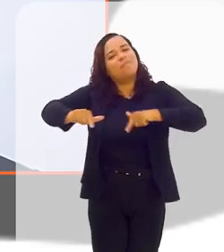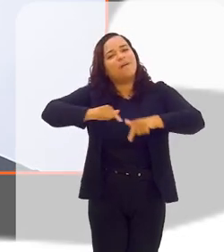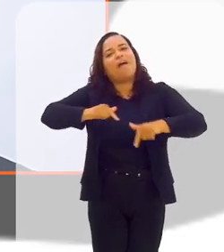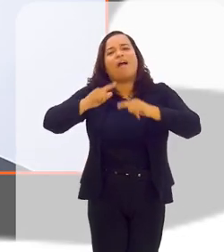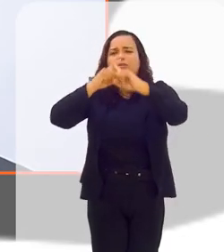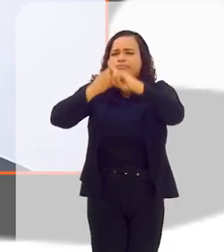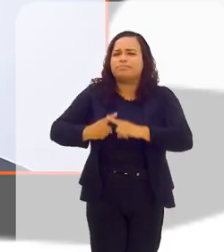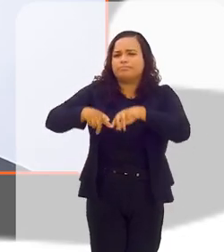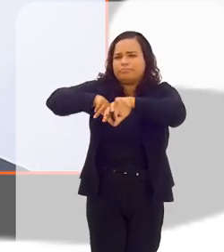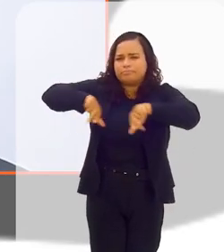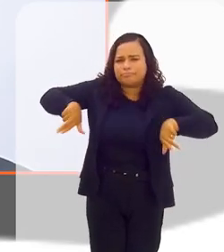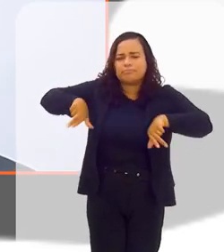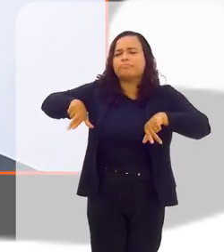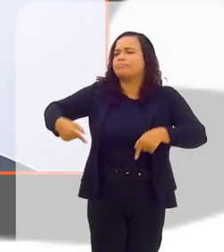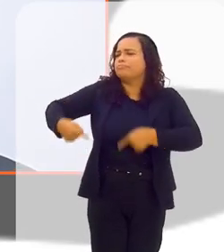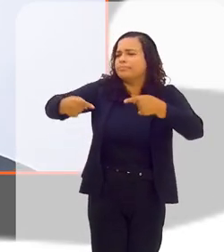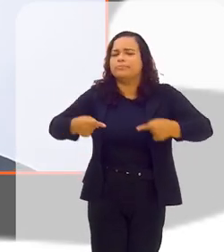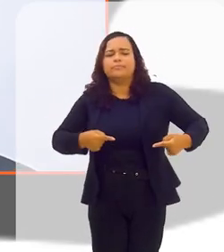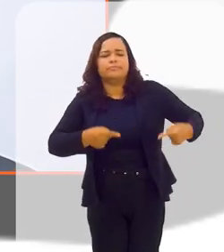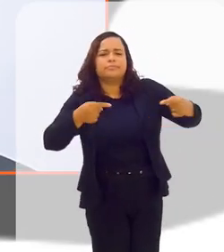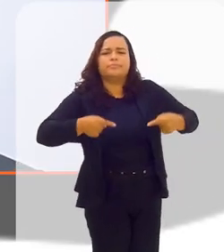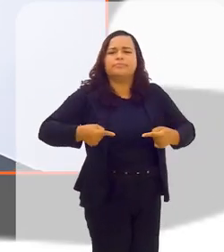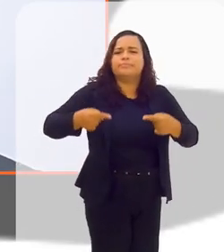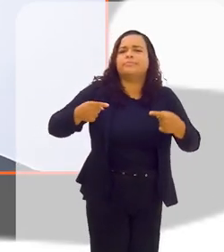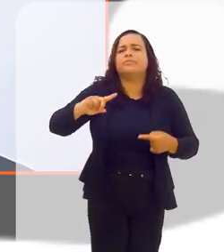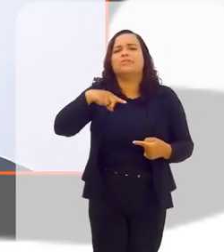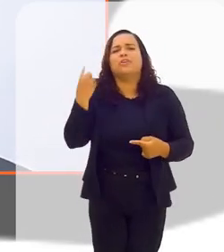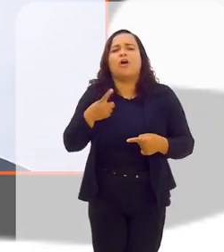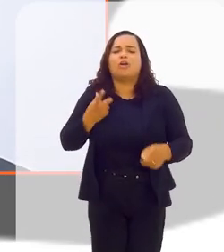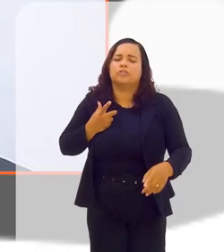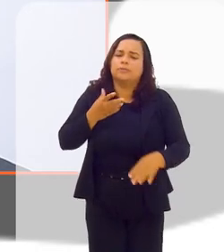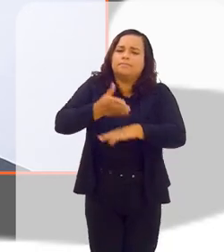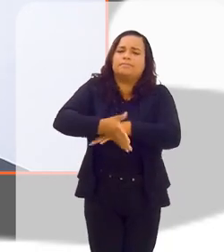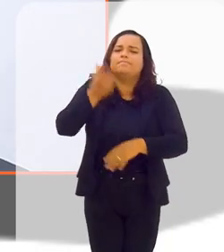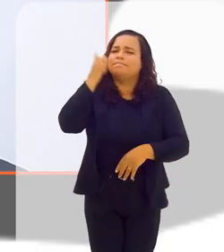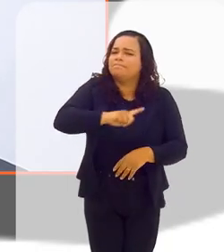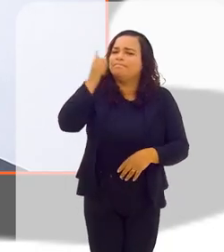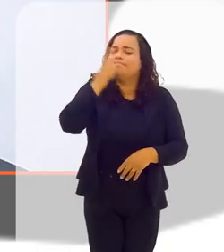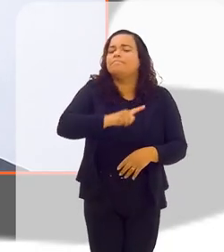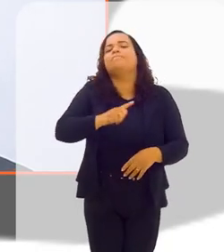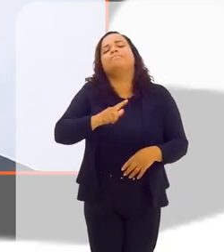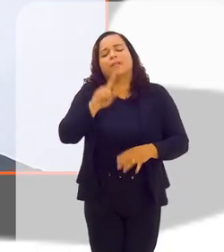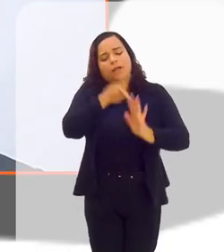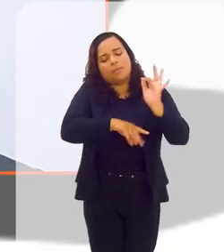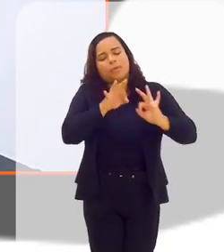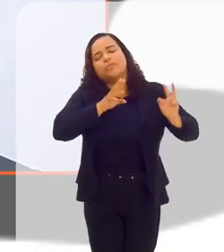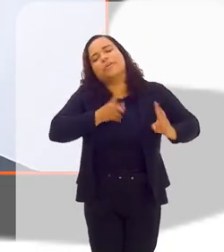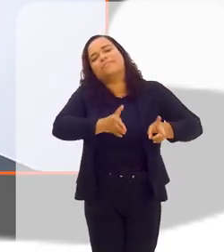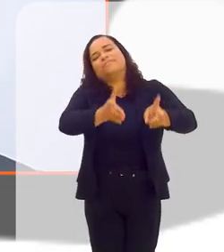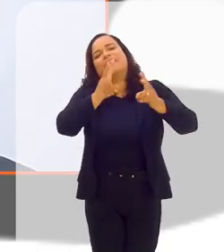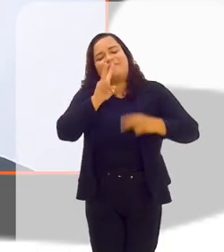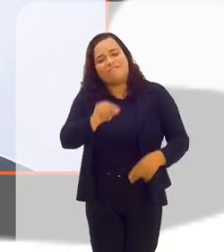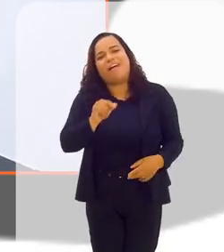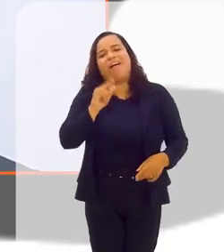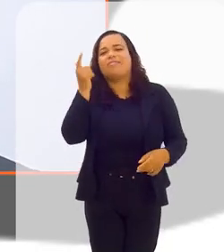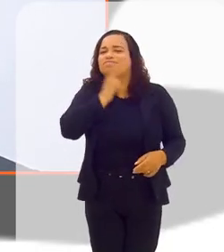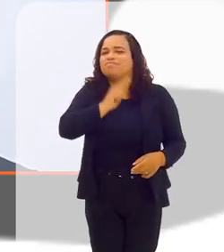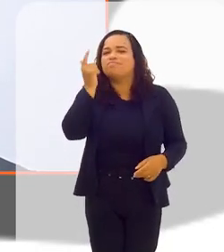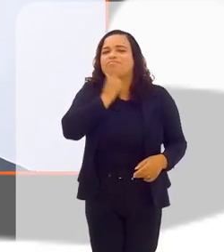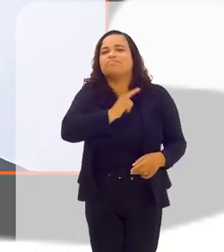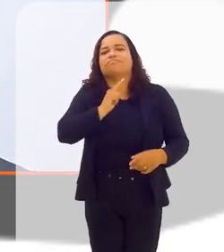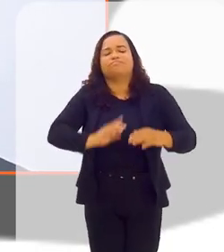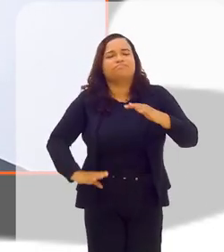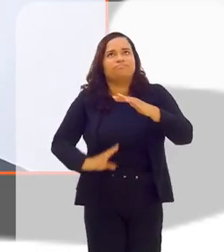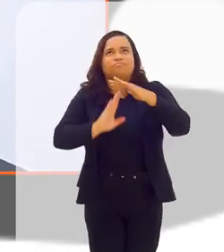os desafios que estão sendo realizados e superados para que esse projeto possa dar continuidade e